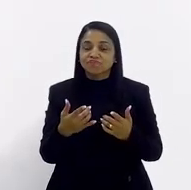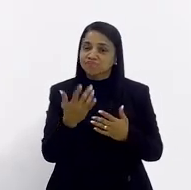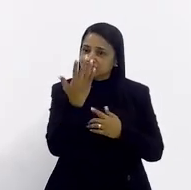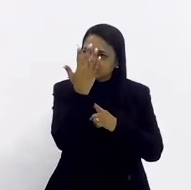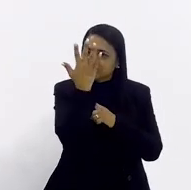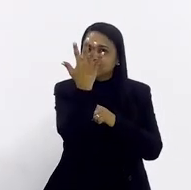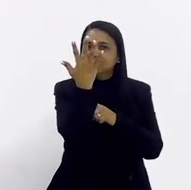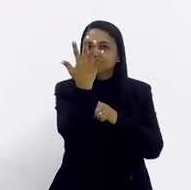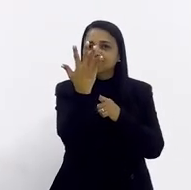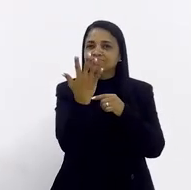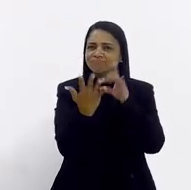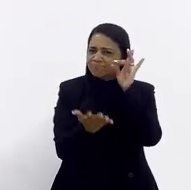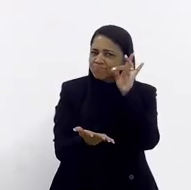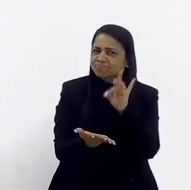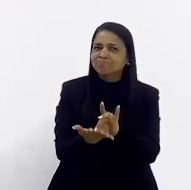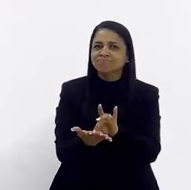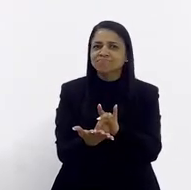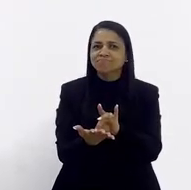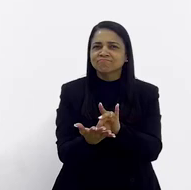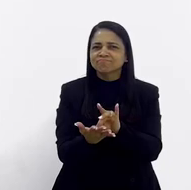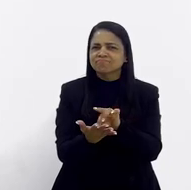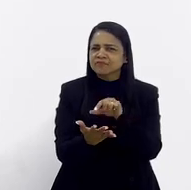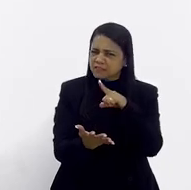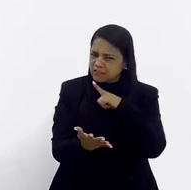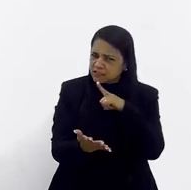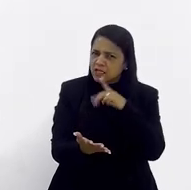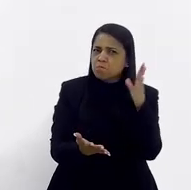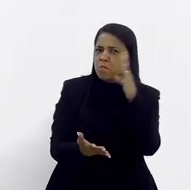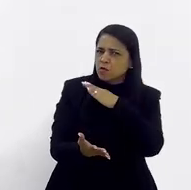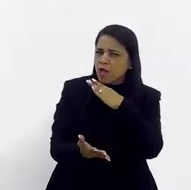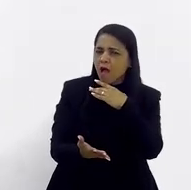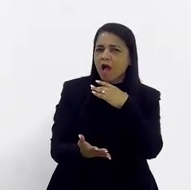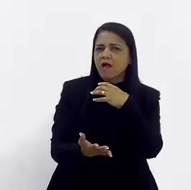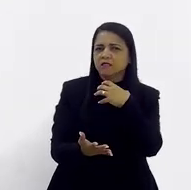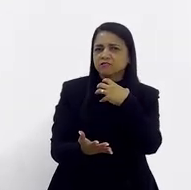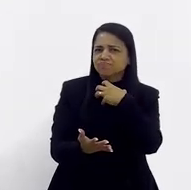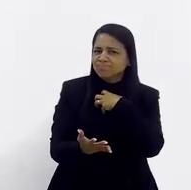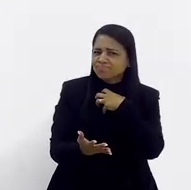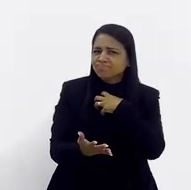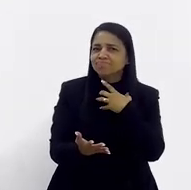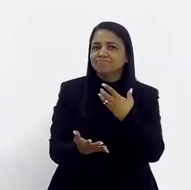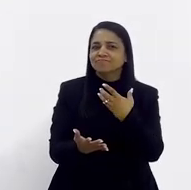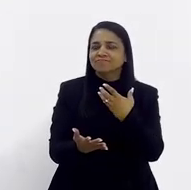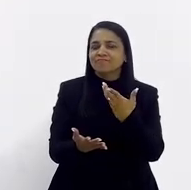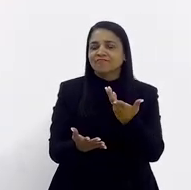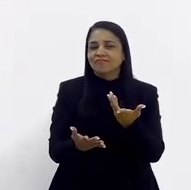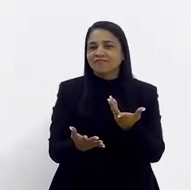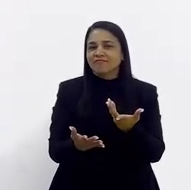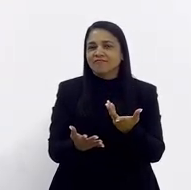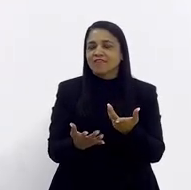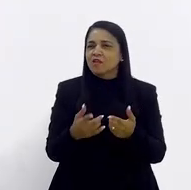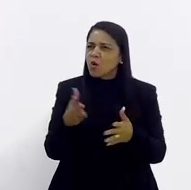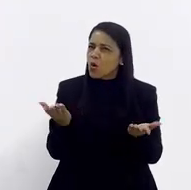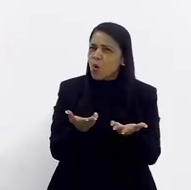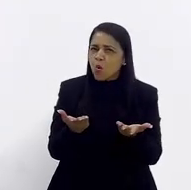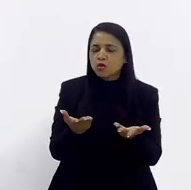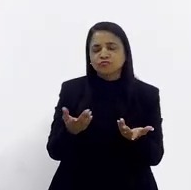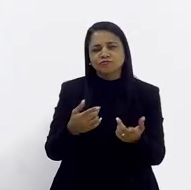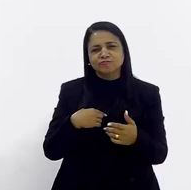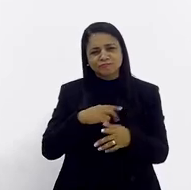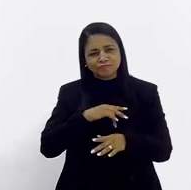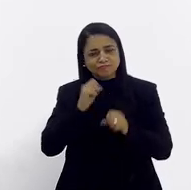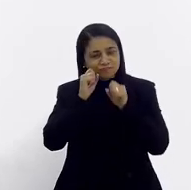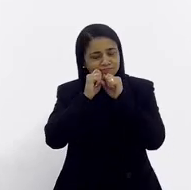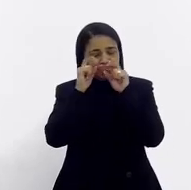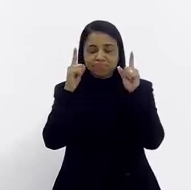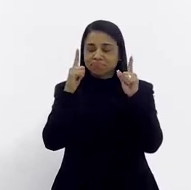verdade você olha no espelho e vê se você não tem um pouquinho daquilo de tudo que você fez eu achei engraçado porque hoje eu